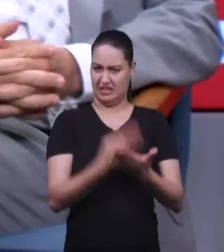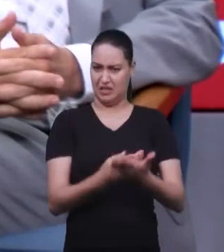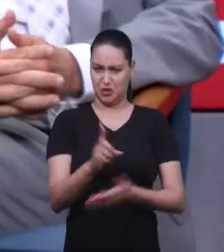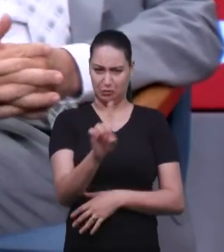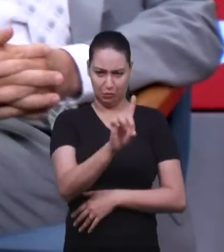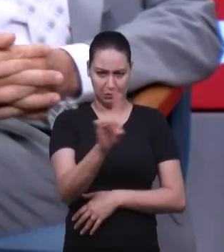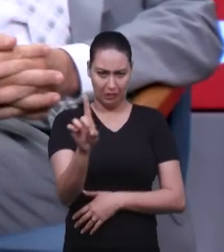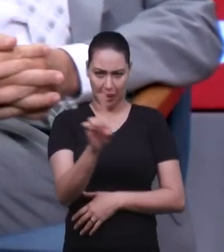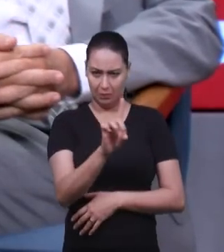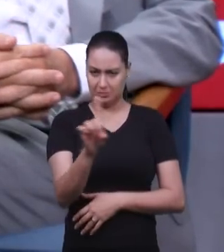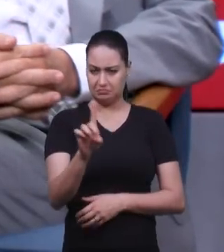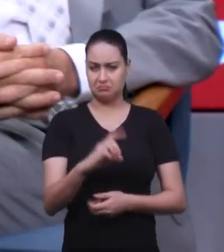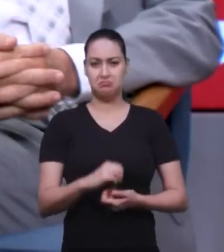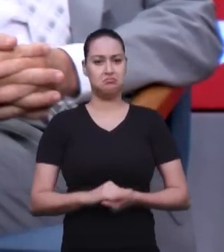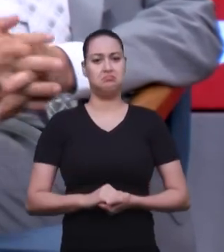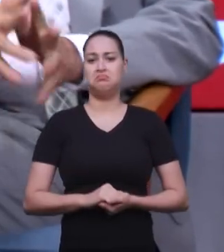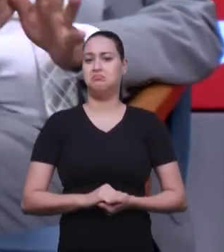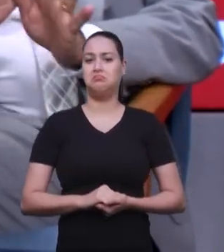não creio.